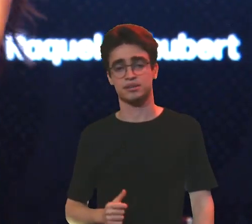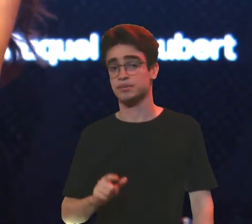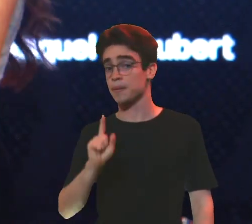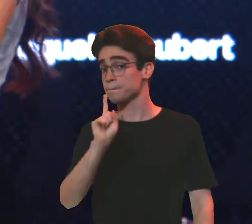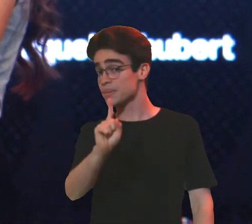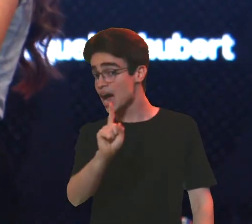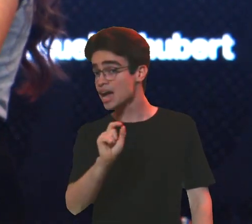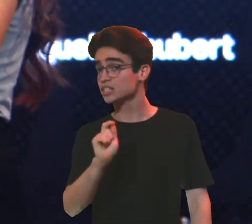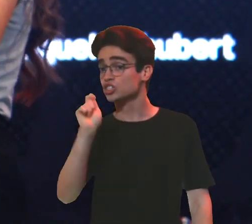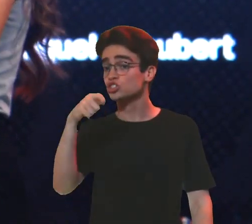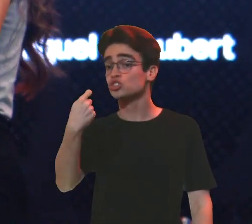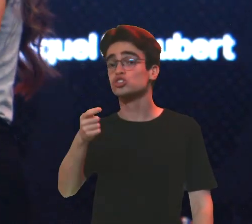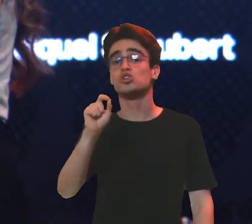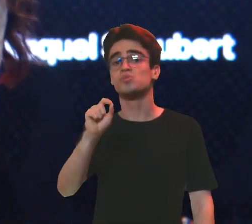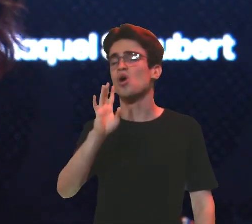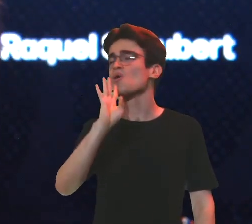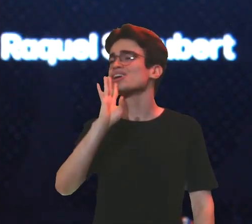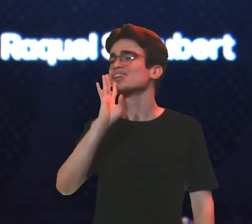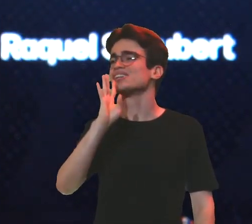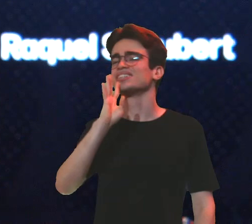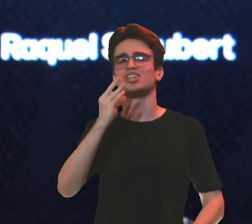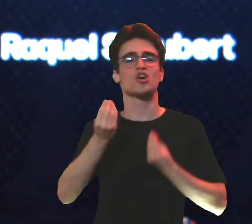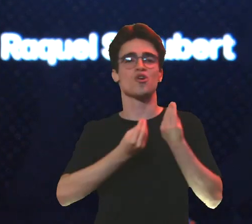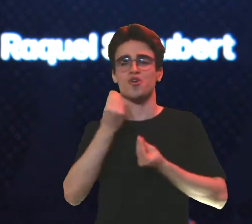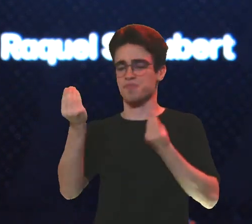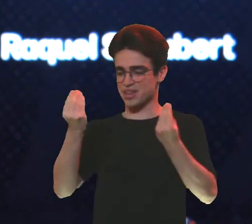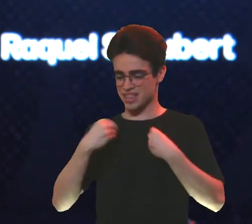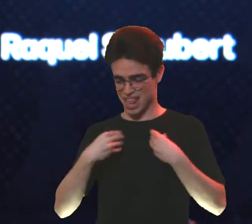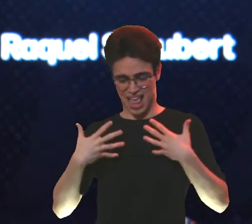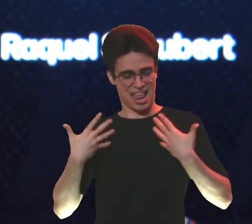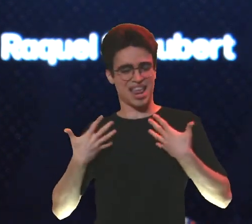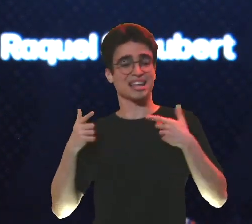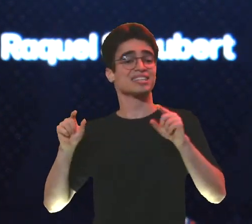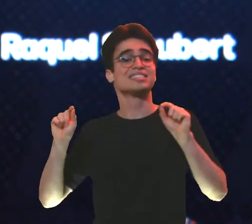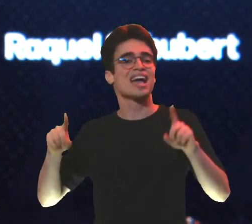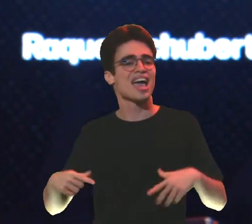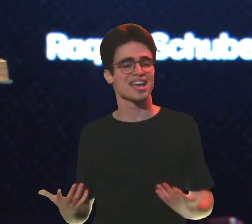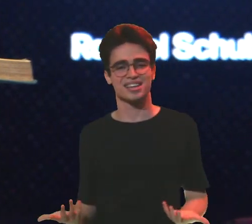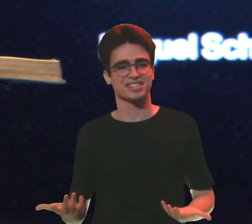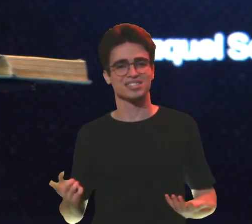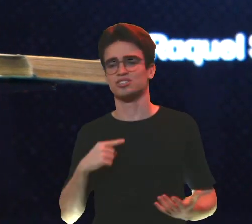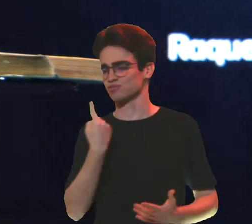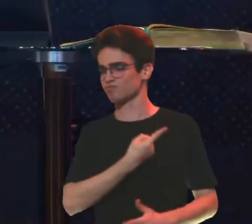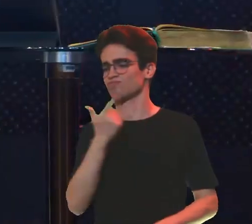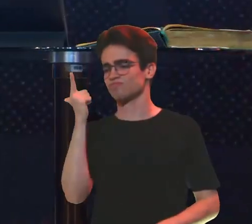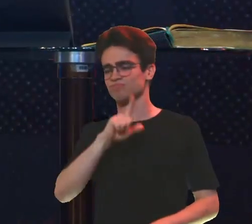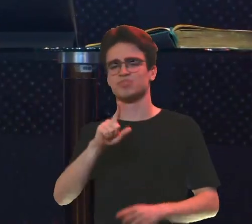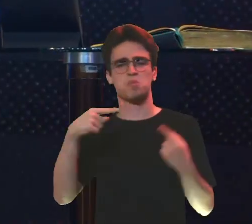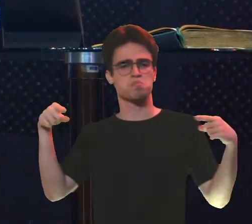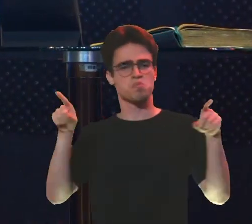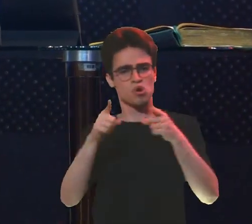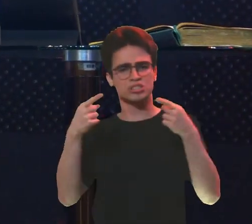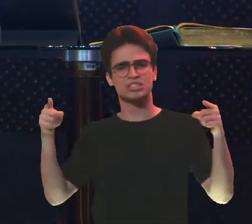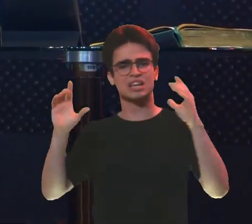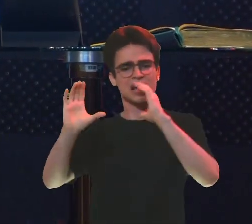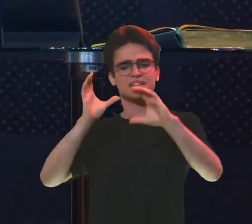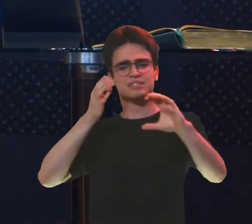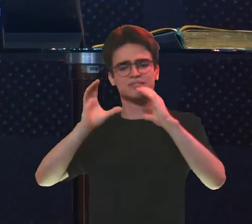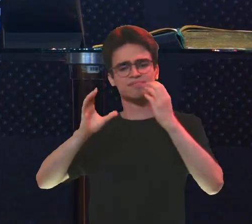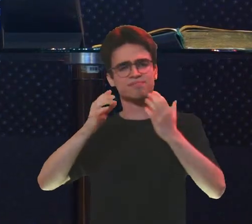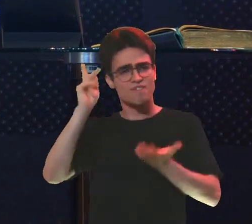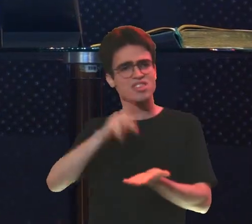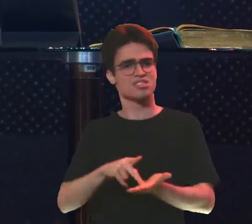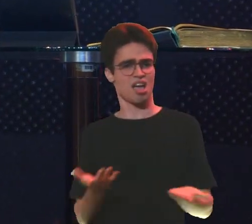Mas tem a ver com conhecer a fonte da nossa alegria. Tem a ver com a gente poder cantar as músicas que a gente canta aqui no culto de